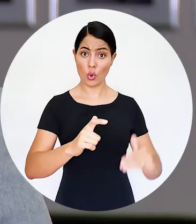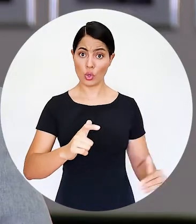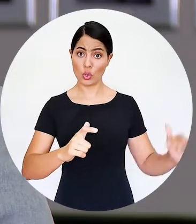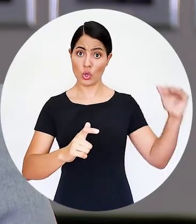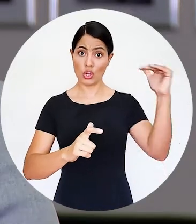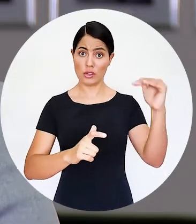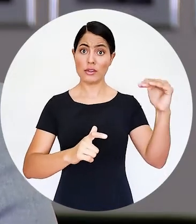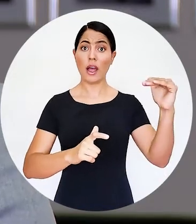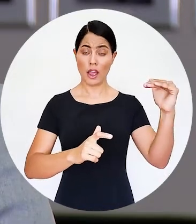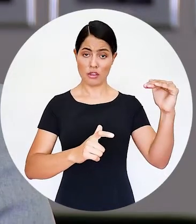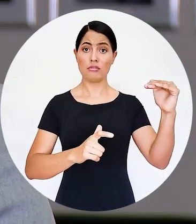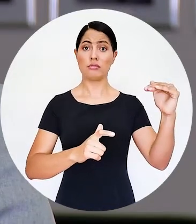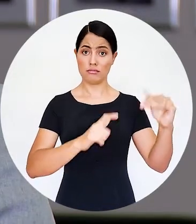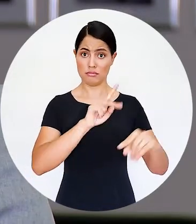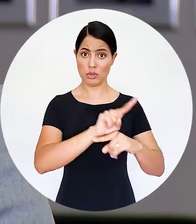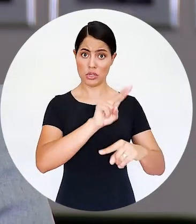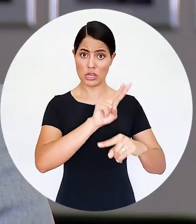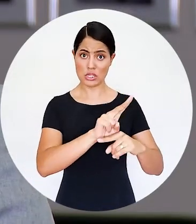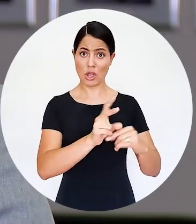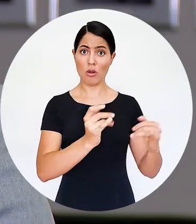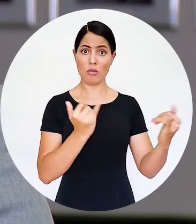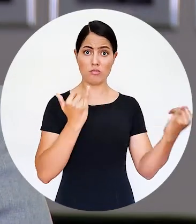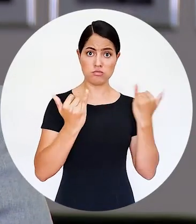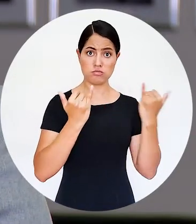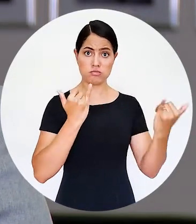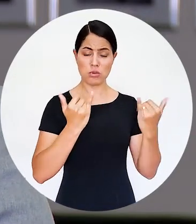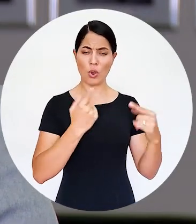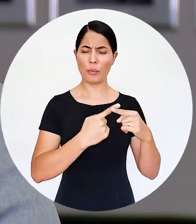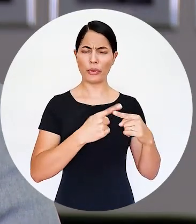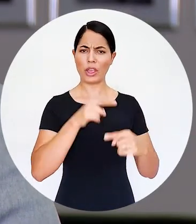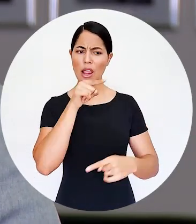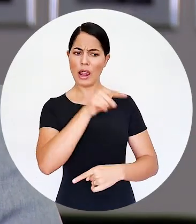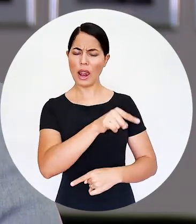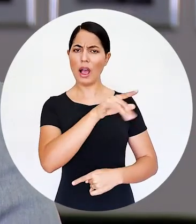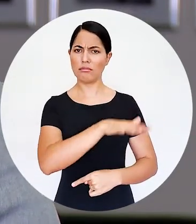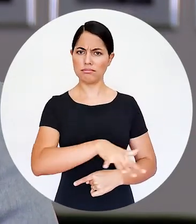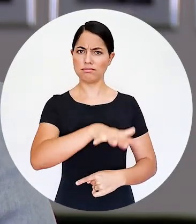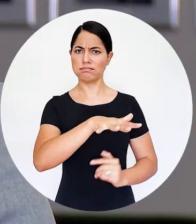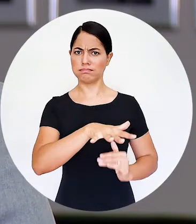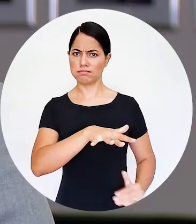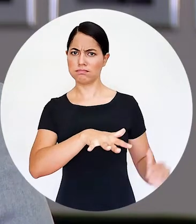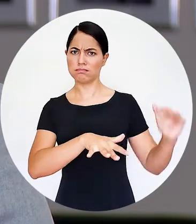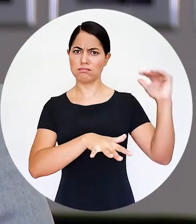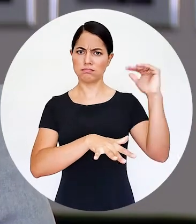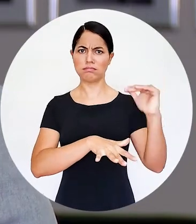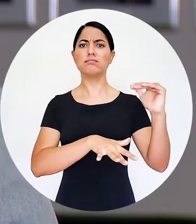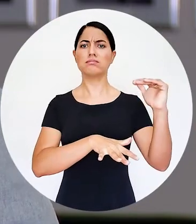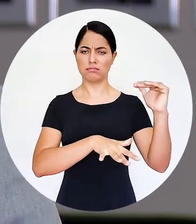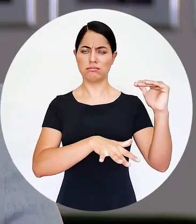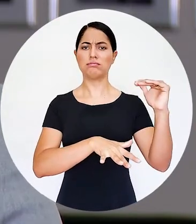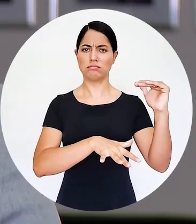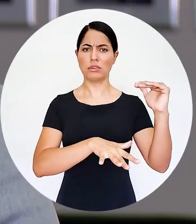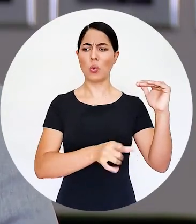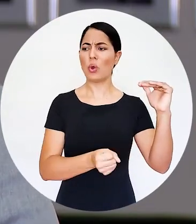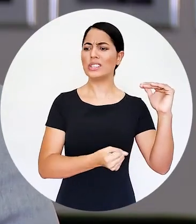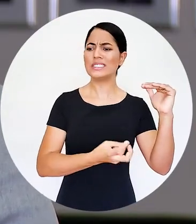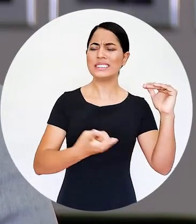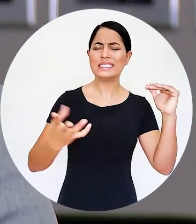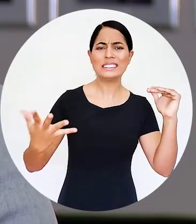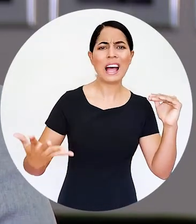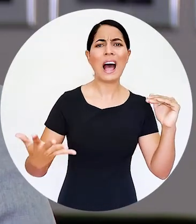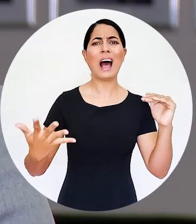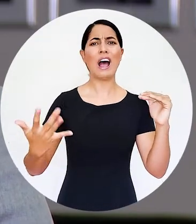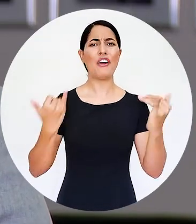Proteção de dados no qual requer a adoção imediata de medidas para a apuração do vazamento de listas com